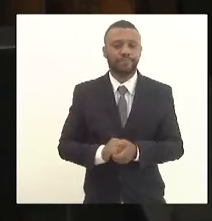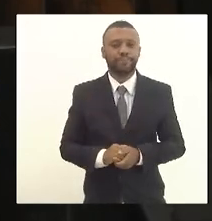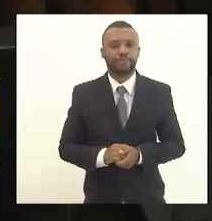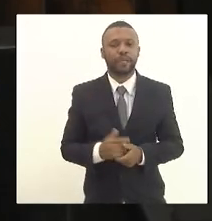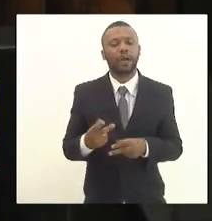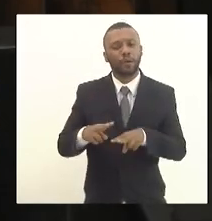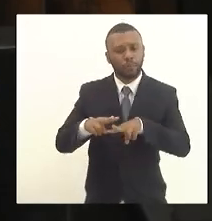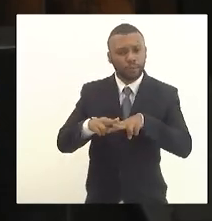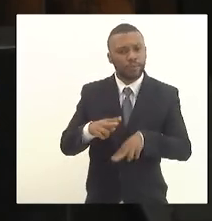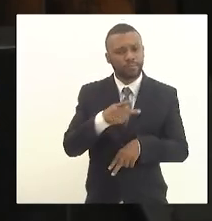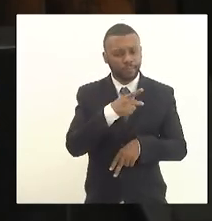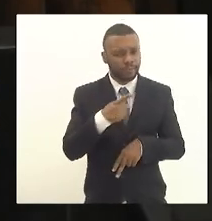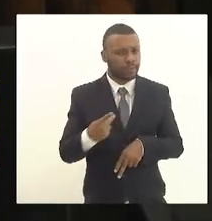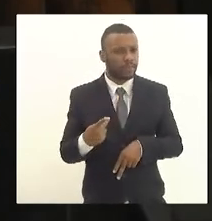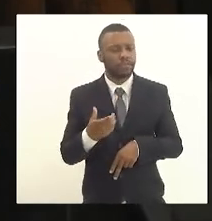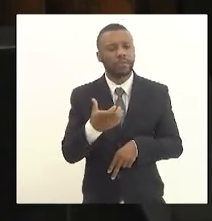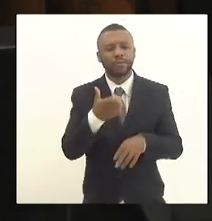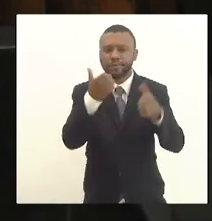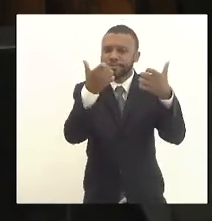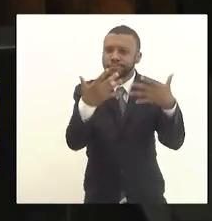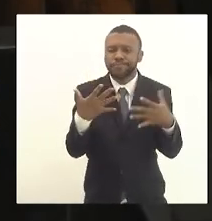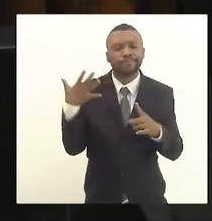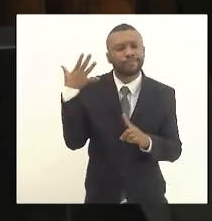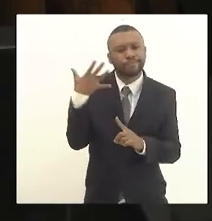eu quis focar